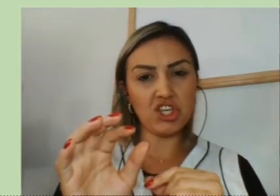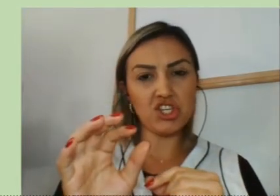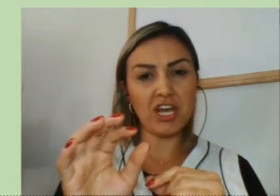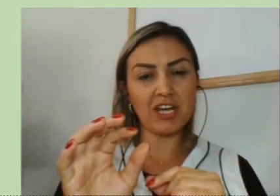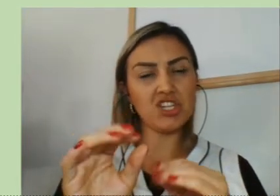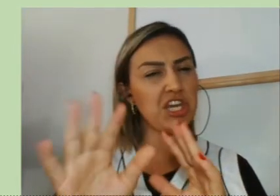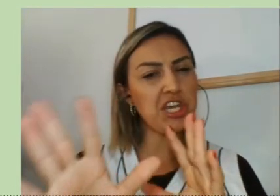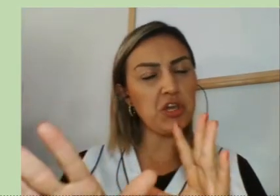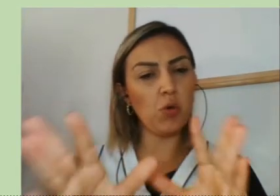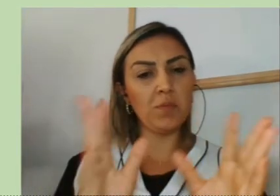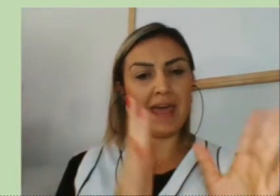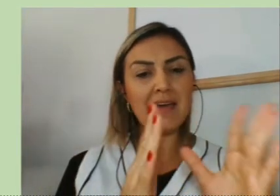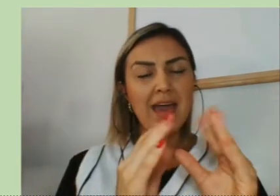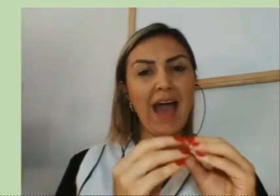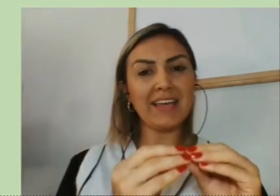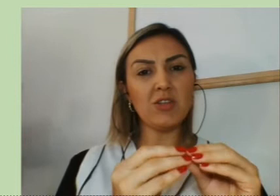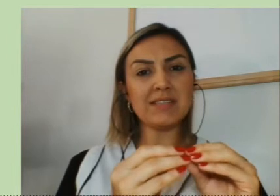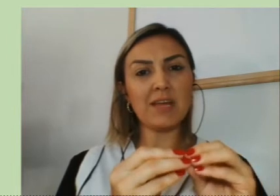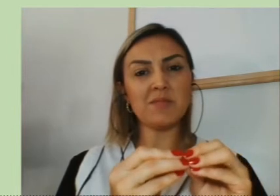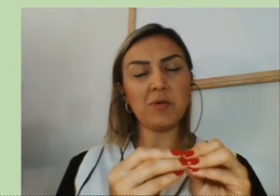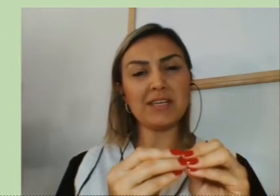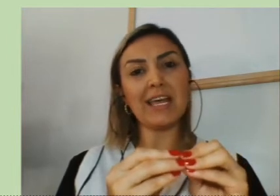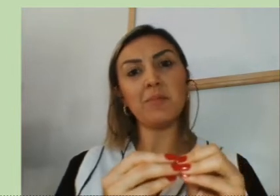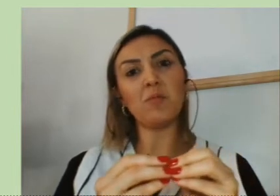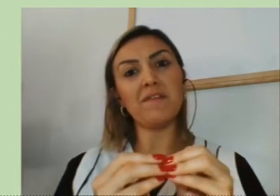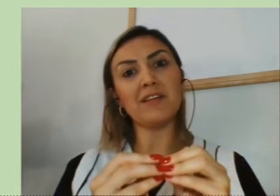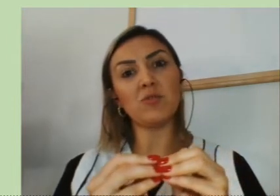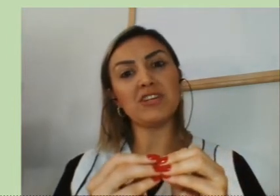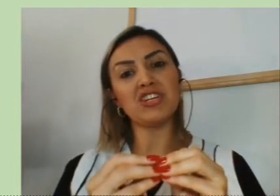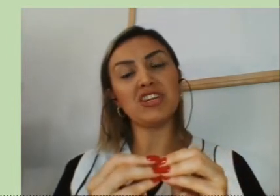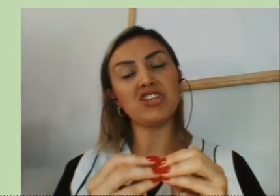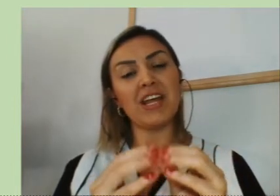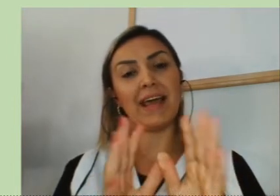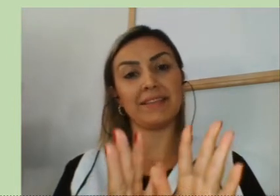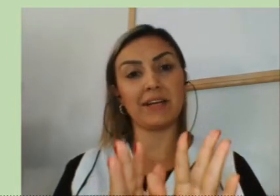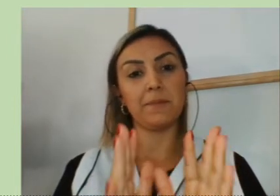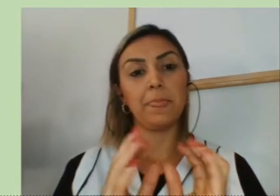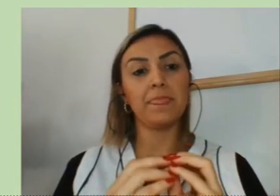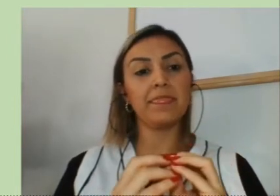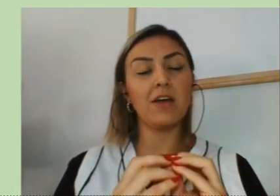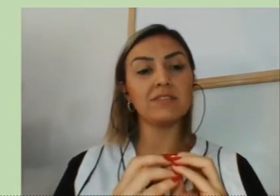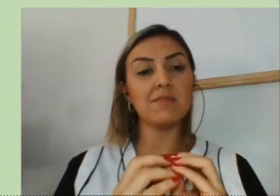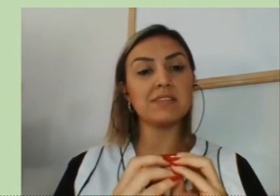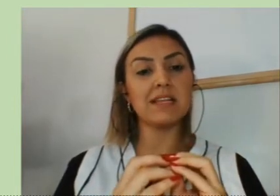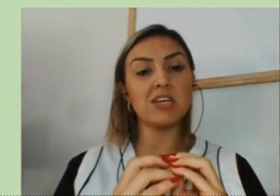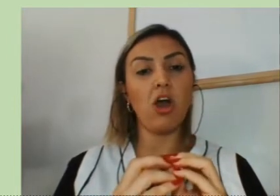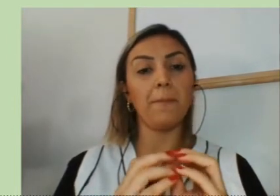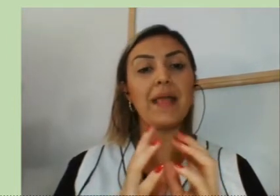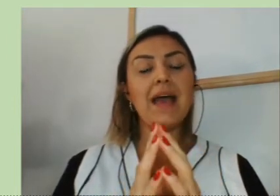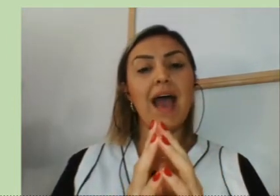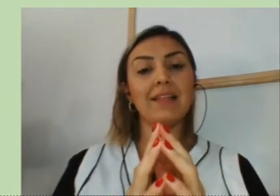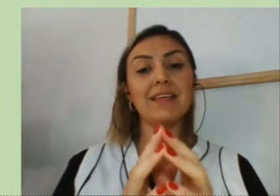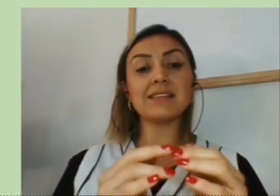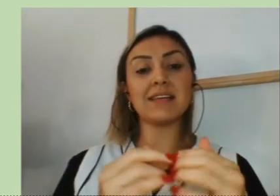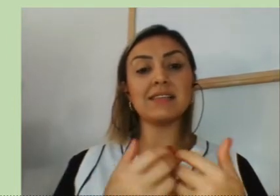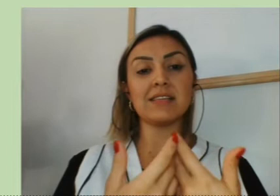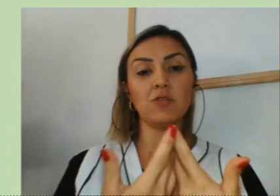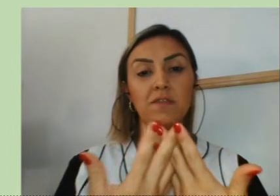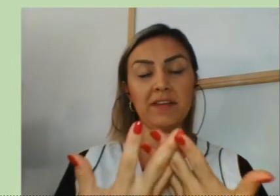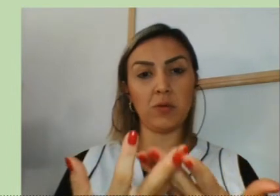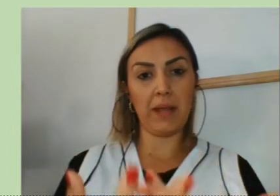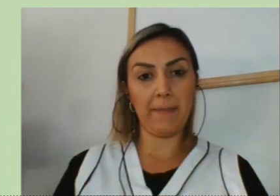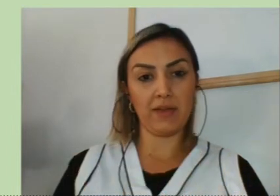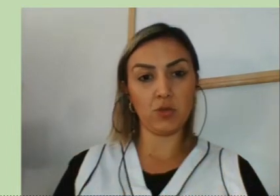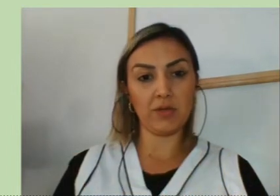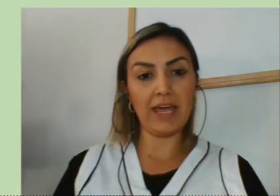que a gente adquiriu, né? Aqui nós temos, por exemplo, uma fatura de energia elétrica. Então, temos ali, ó, a descrição